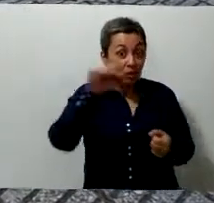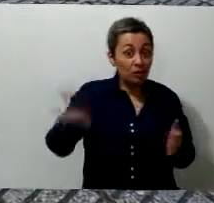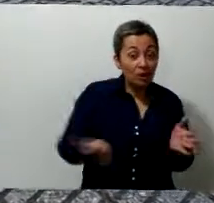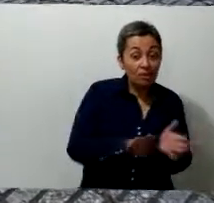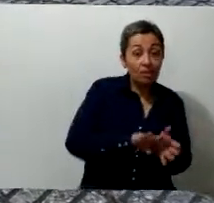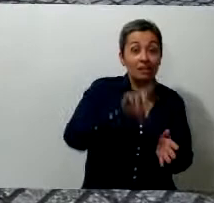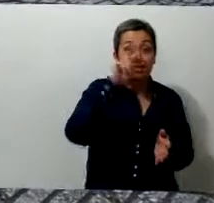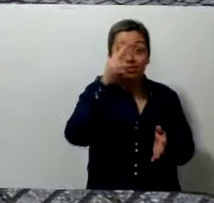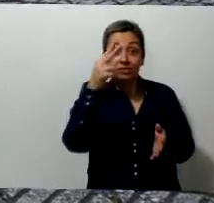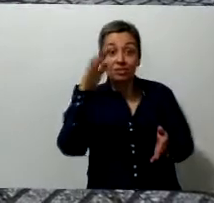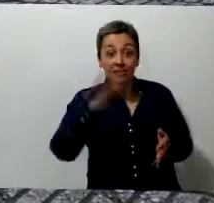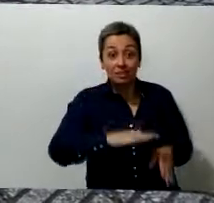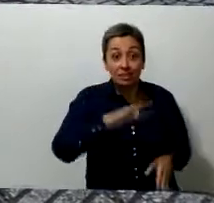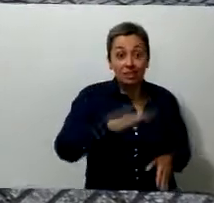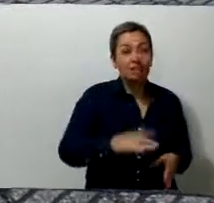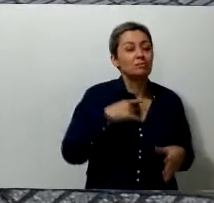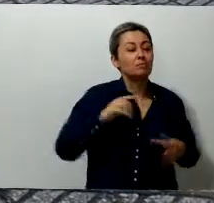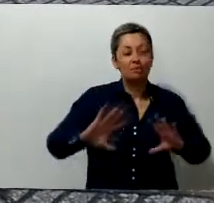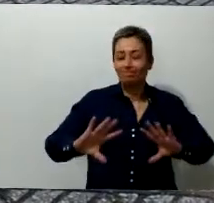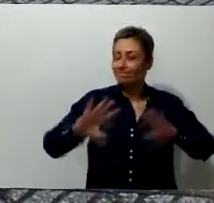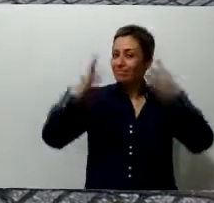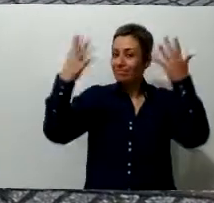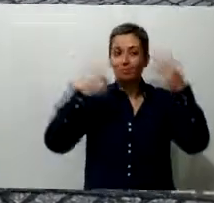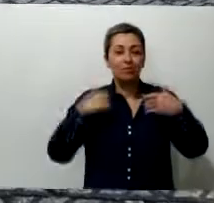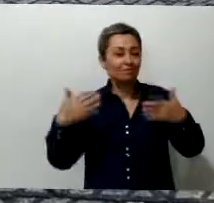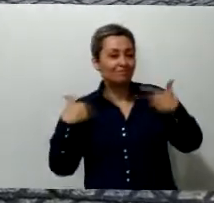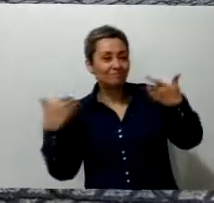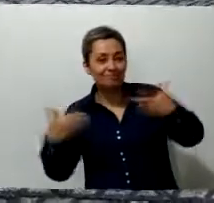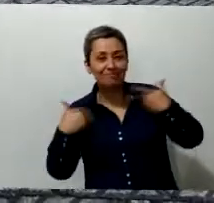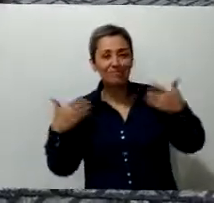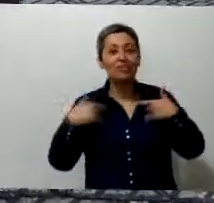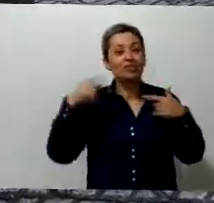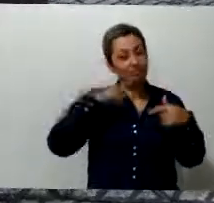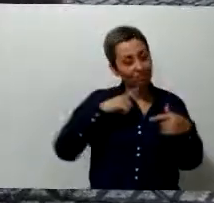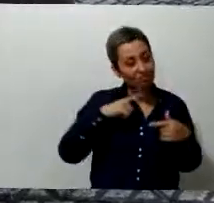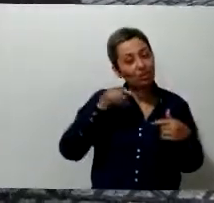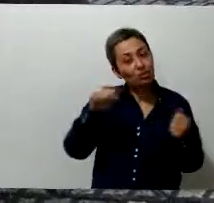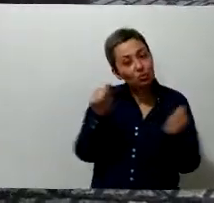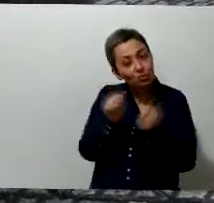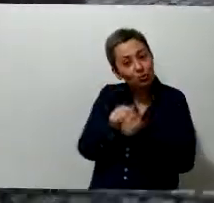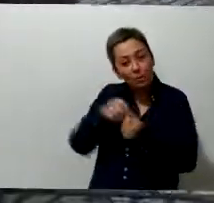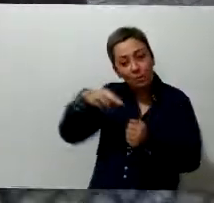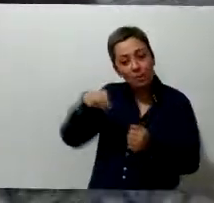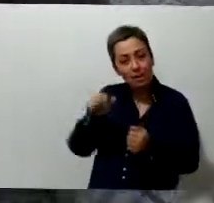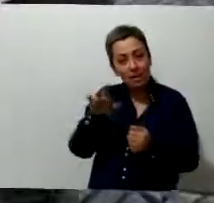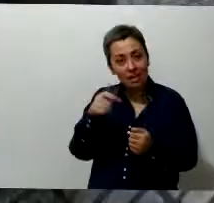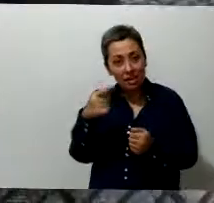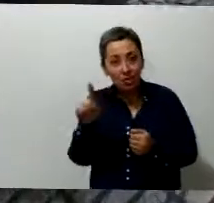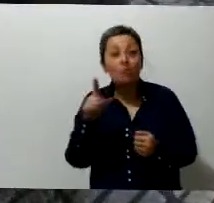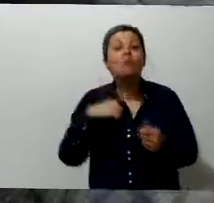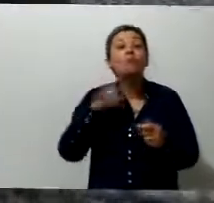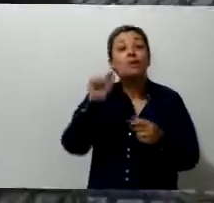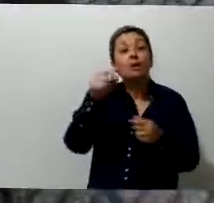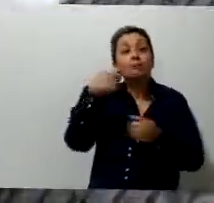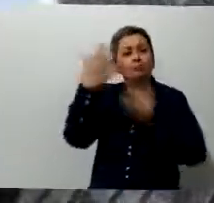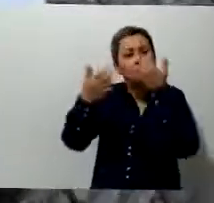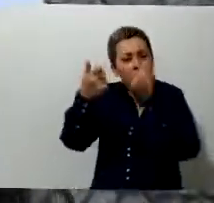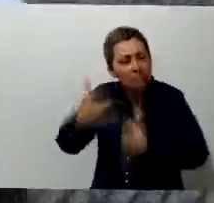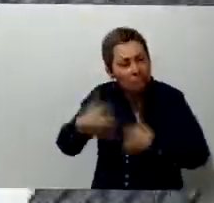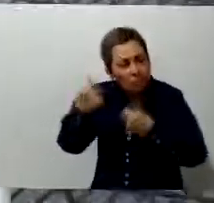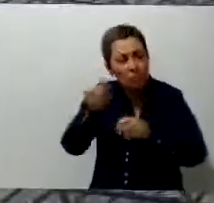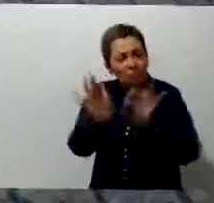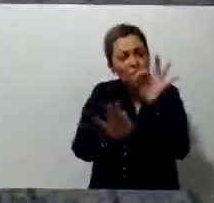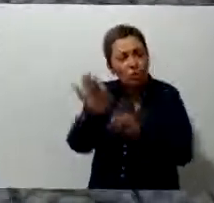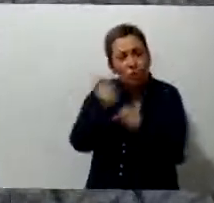manhã, até as 2 da tarde. Muita festa, muita alegria, e eu estou aqui com ele, Marcão, para falar um pouquinho, o cara que organiza